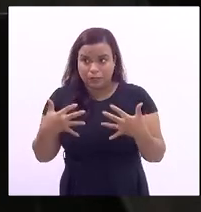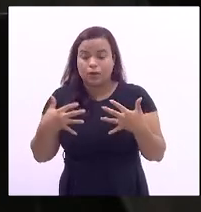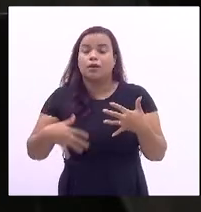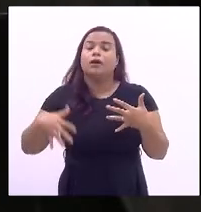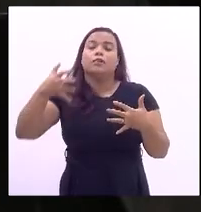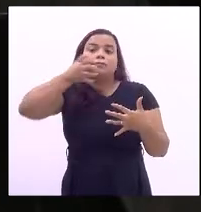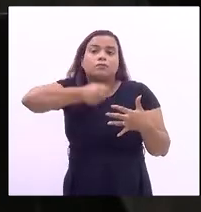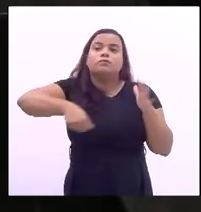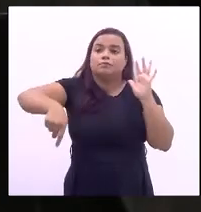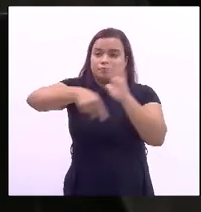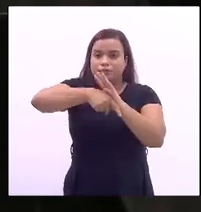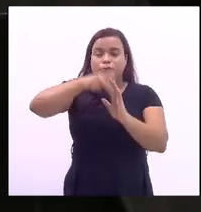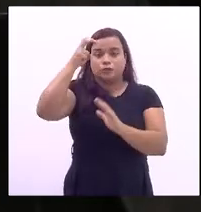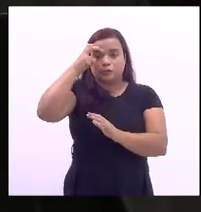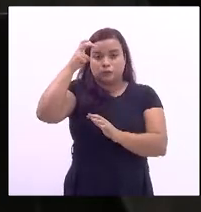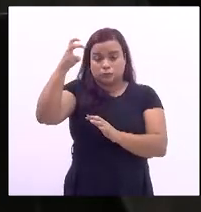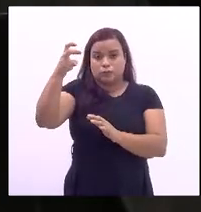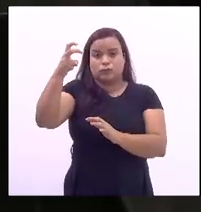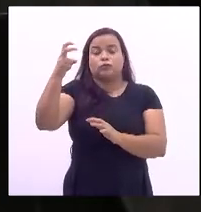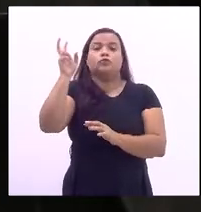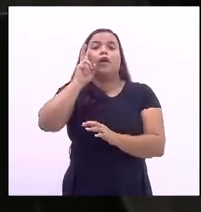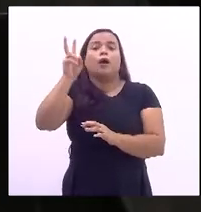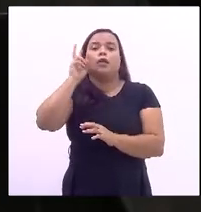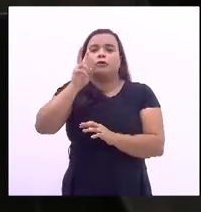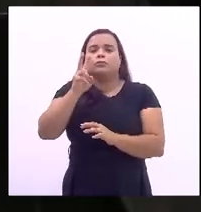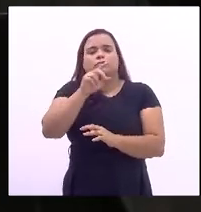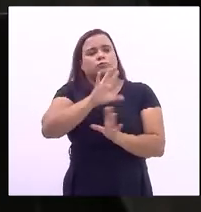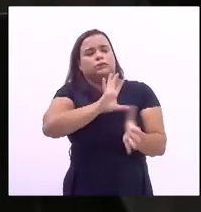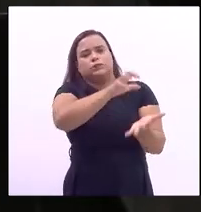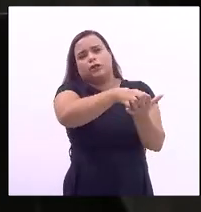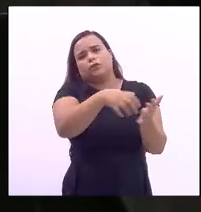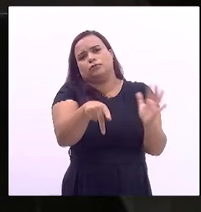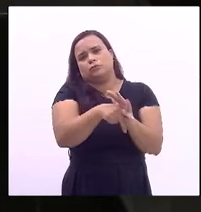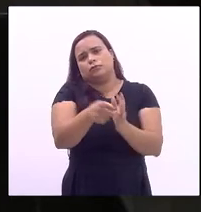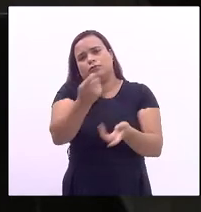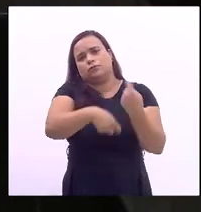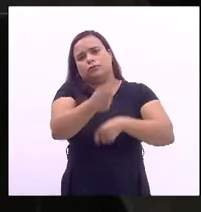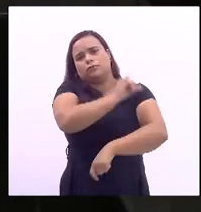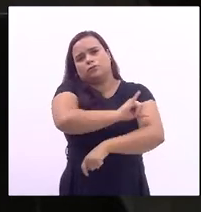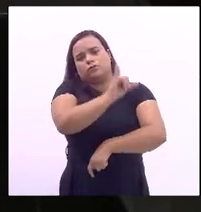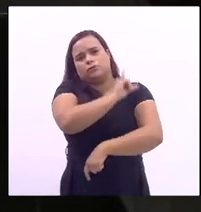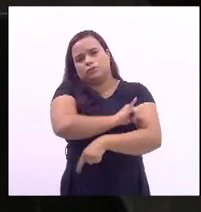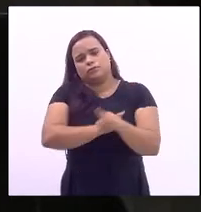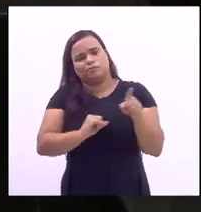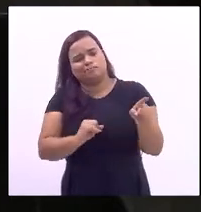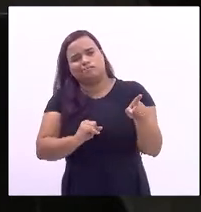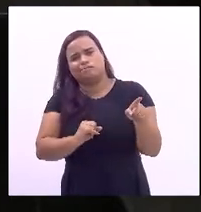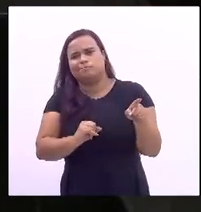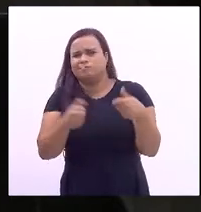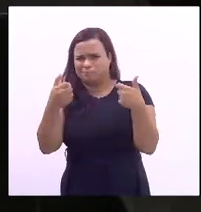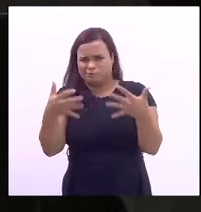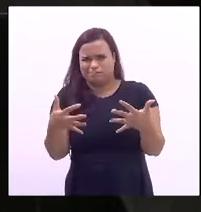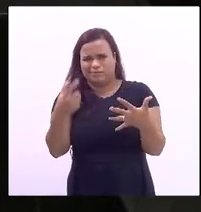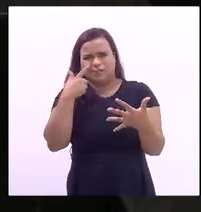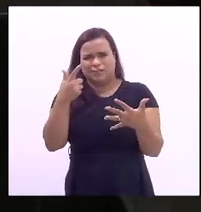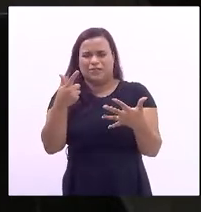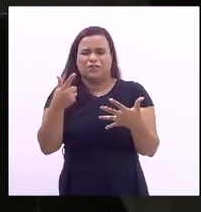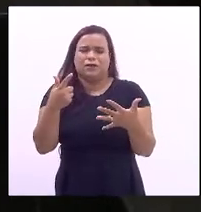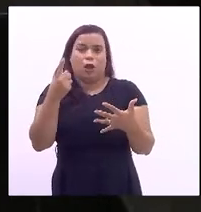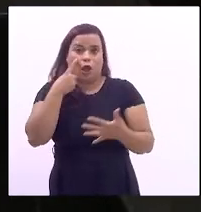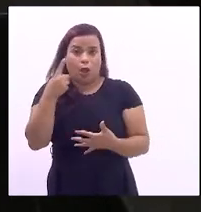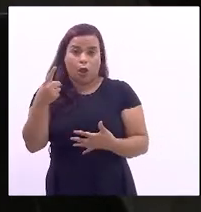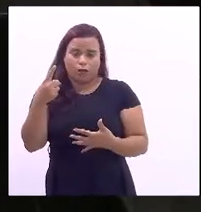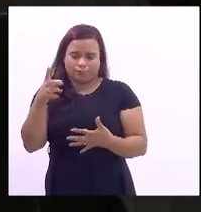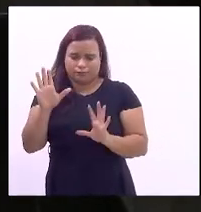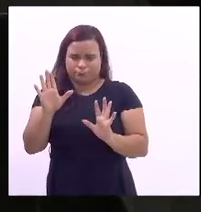Histórico cultural do Estado do Rio o centro histórico comercial do Rio de Janeiro Olha só Deputado a Célia